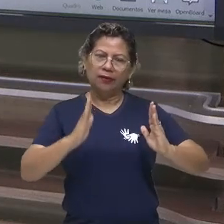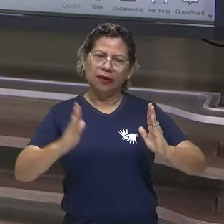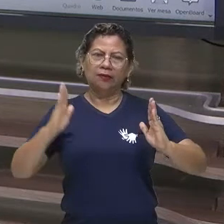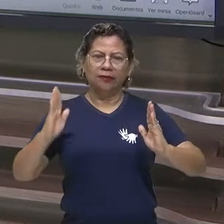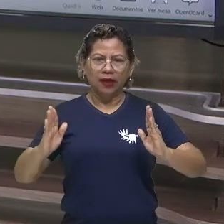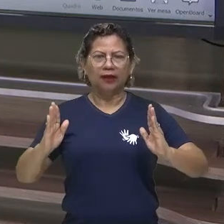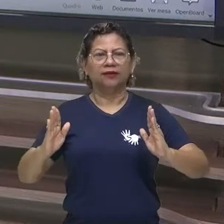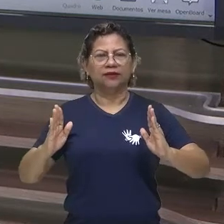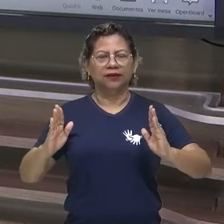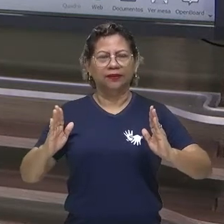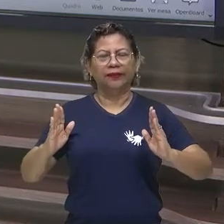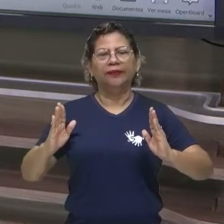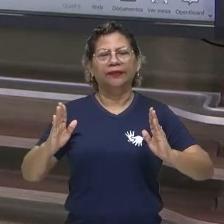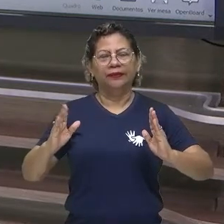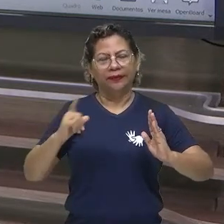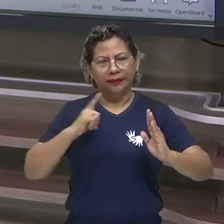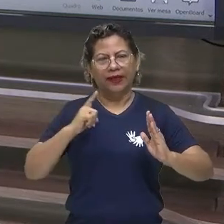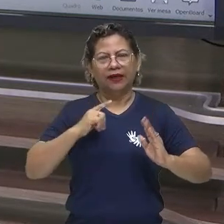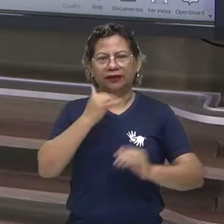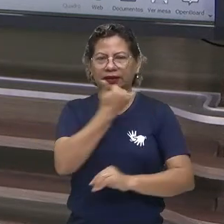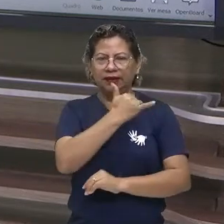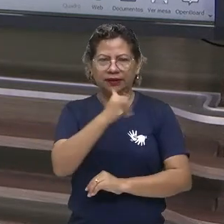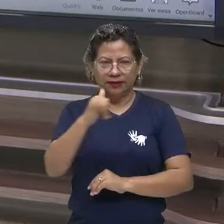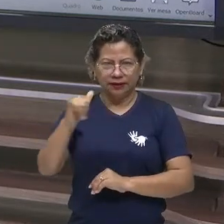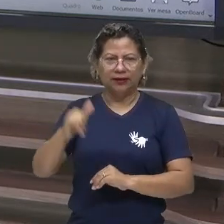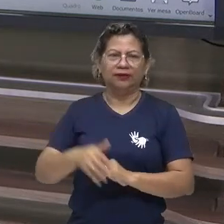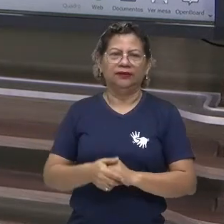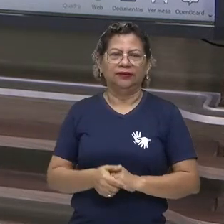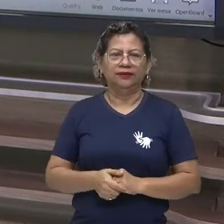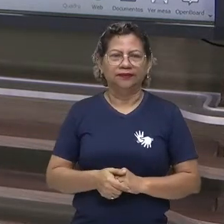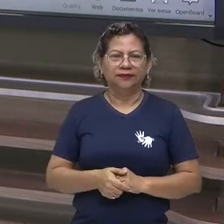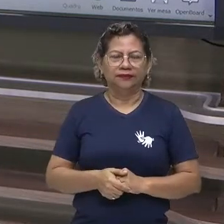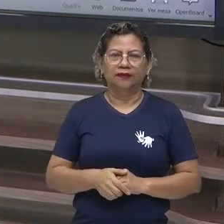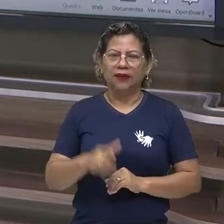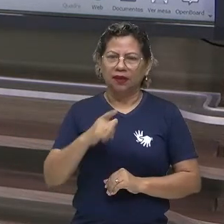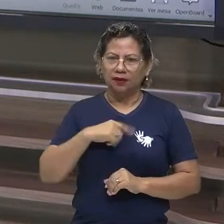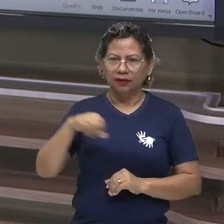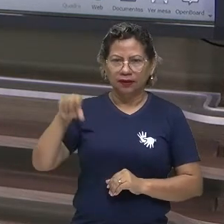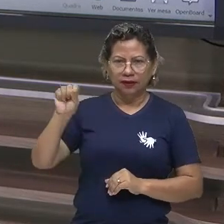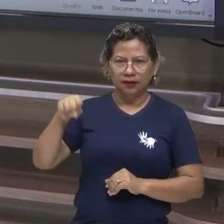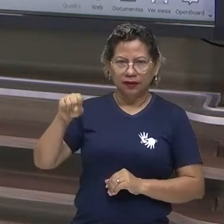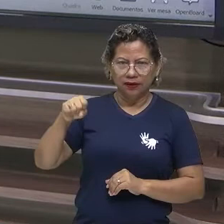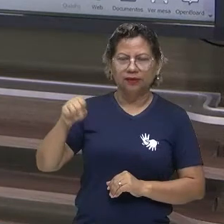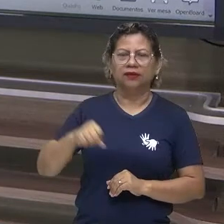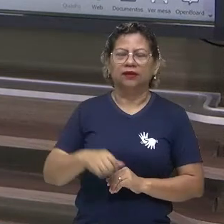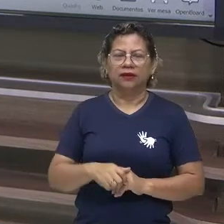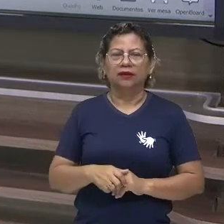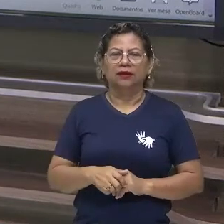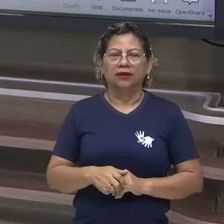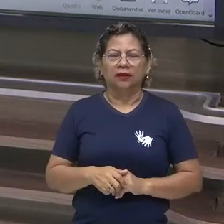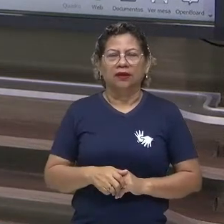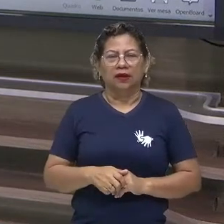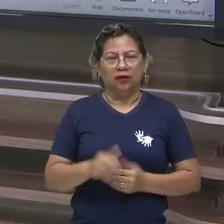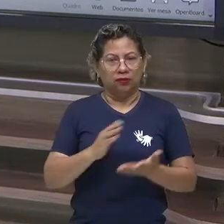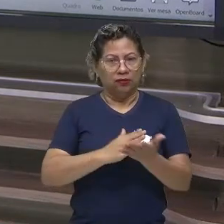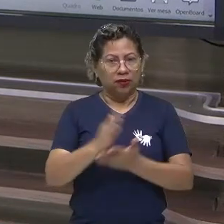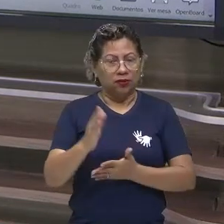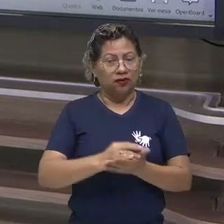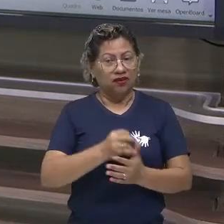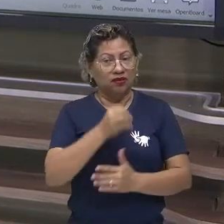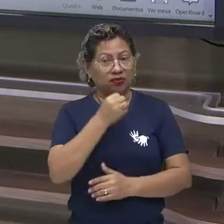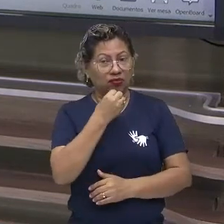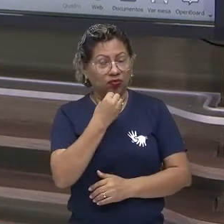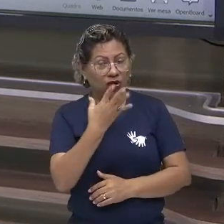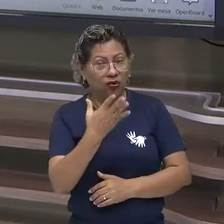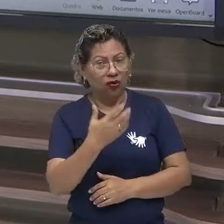barragens para que tenha essa força da água. Lembrando que existem sim impactos, né? Impactos positivos, vantagens e